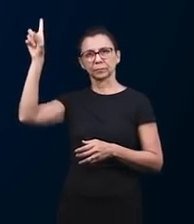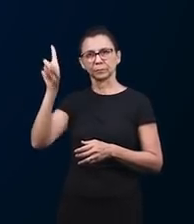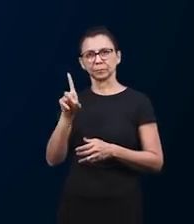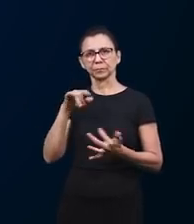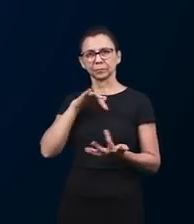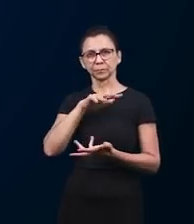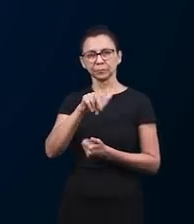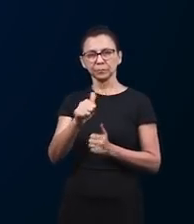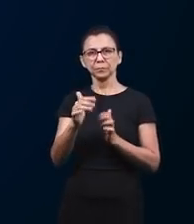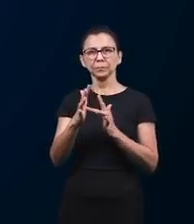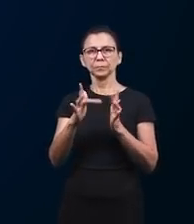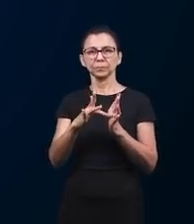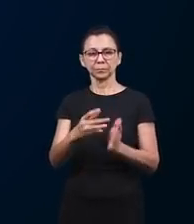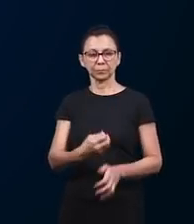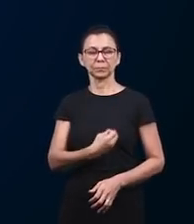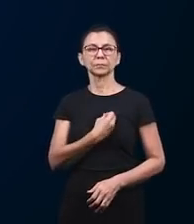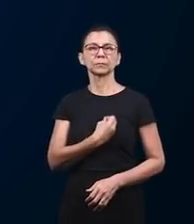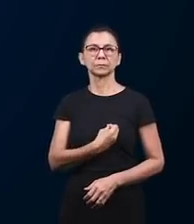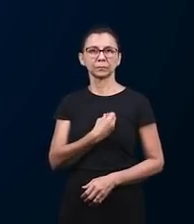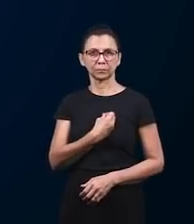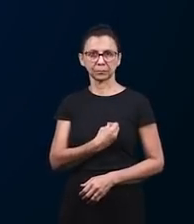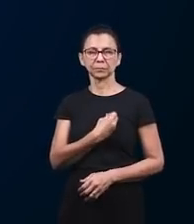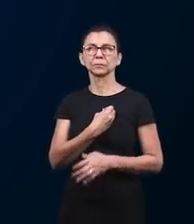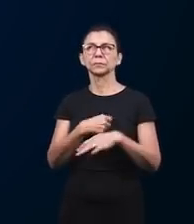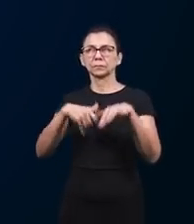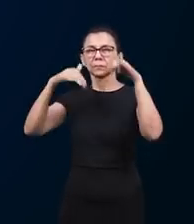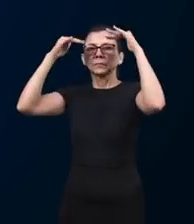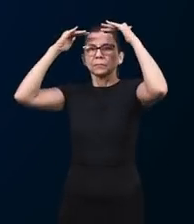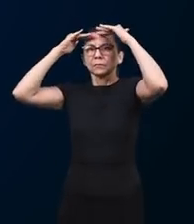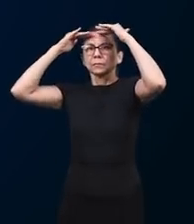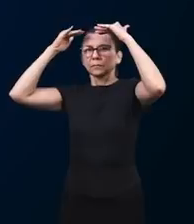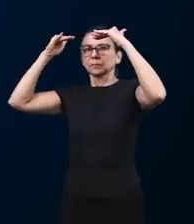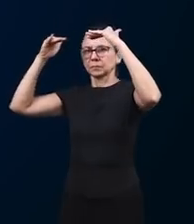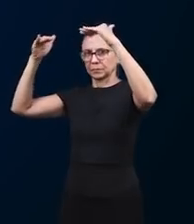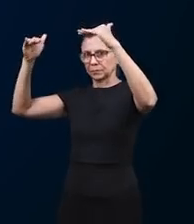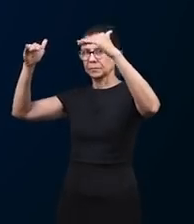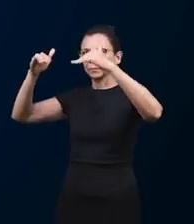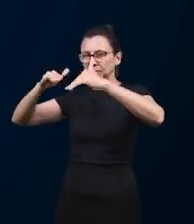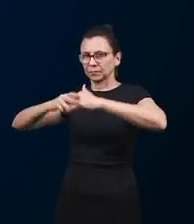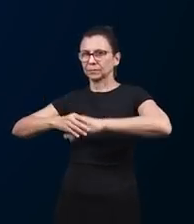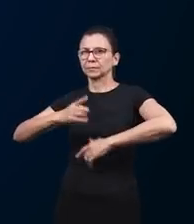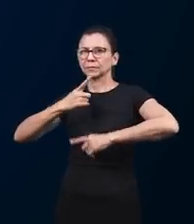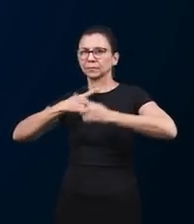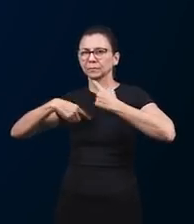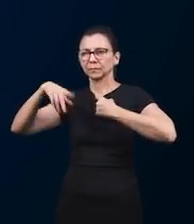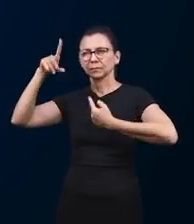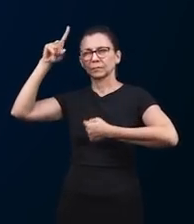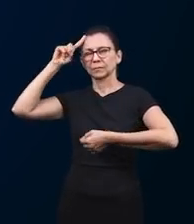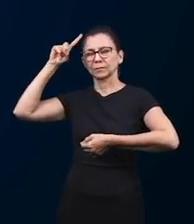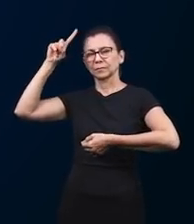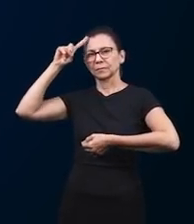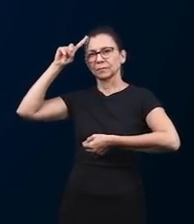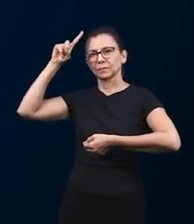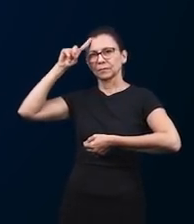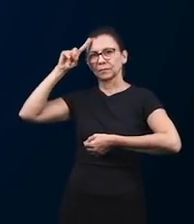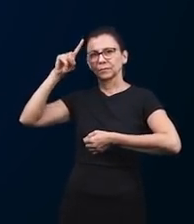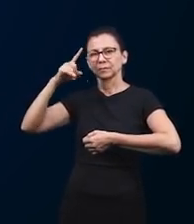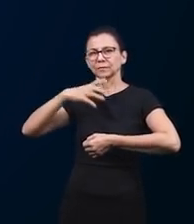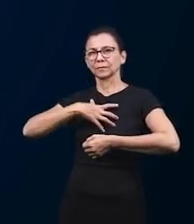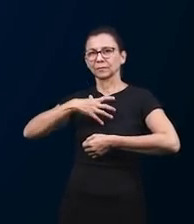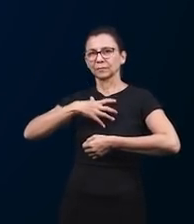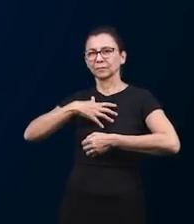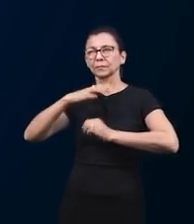fez carne. A esse eu dou ouvido, a esse eu dou ouvido. A essa palavra é a que eu quero escutar todos os